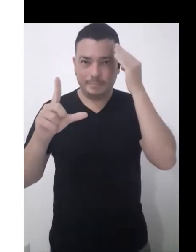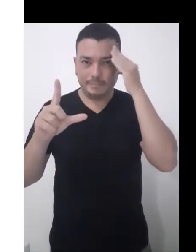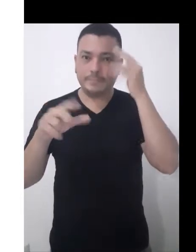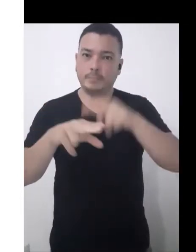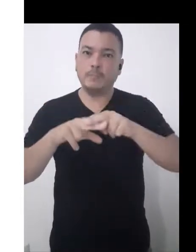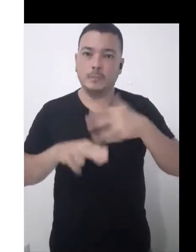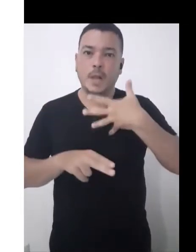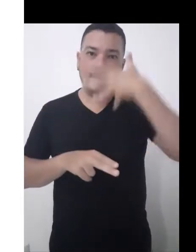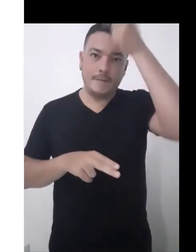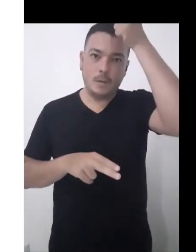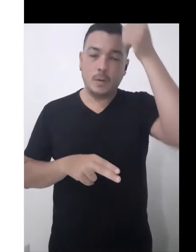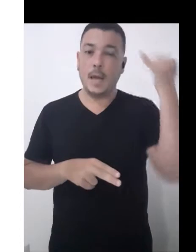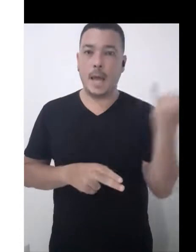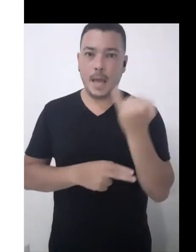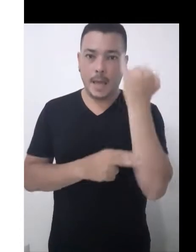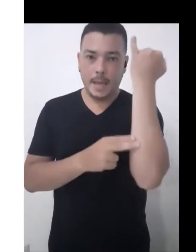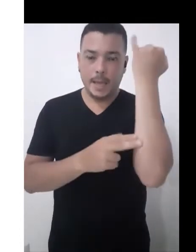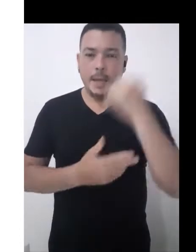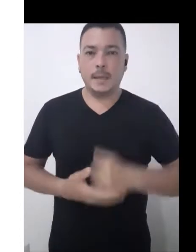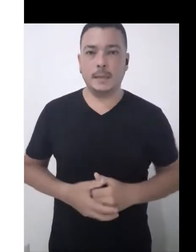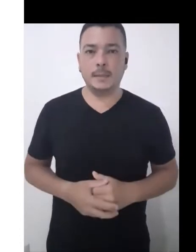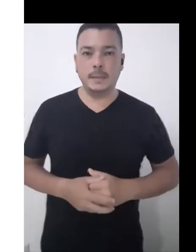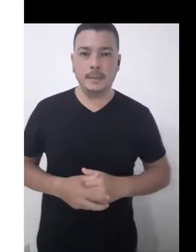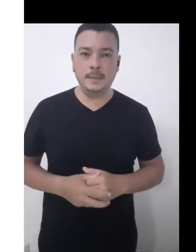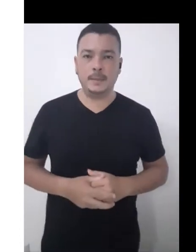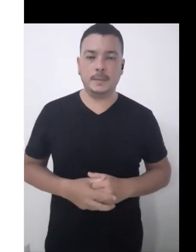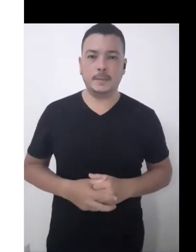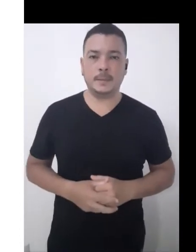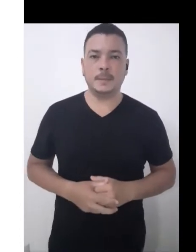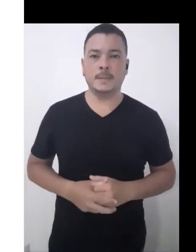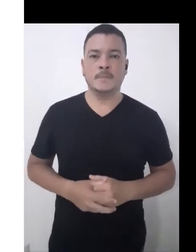quando eu preciso, em minha mão. Eu não tenho que perder tempo procurando.